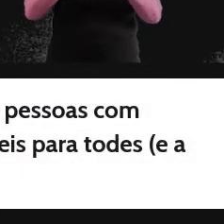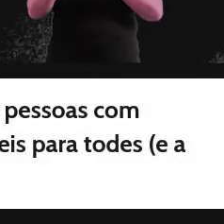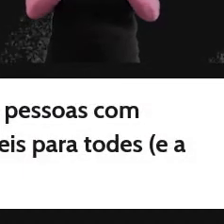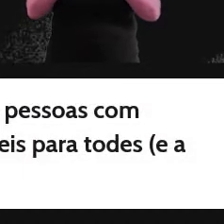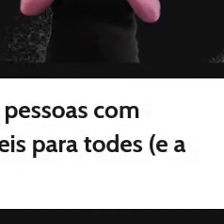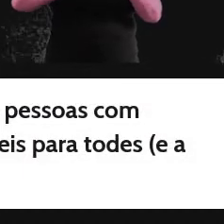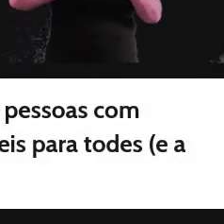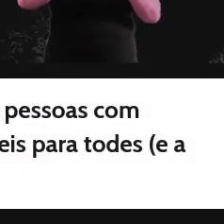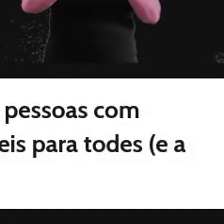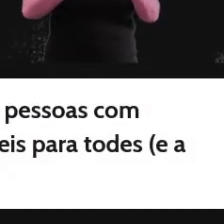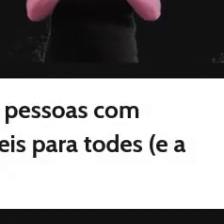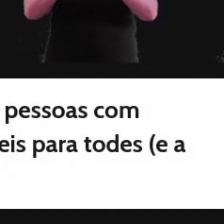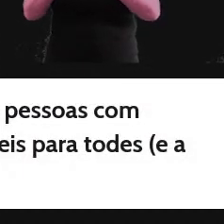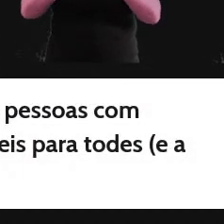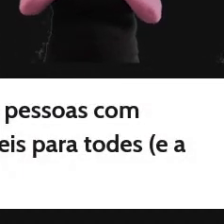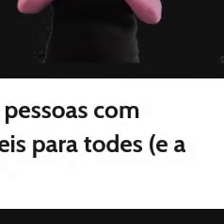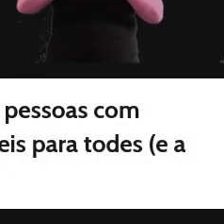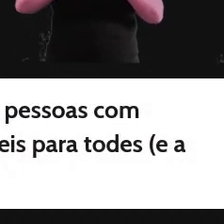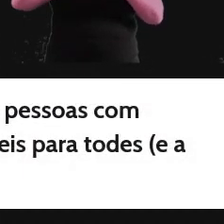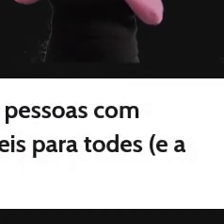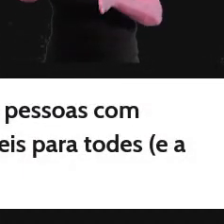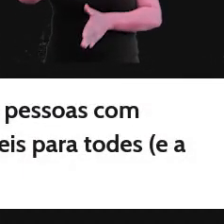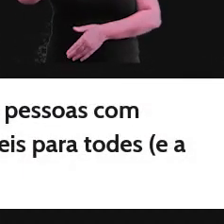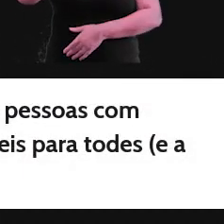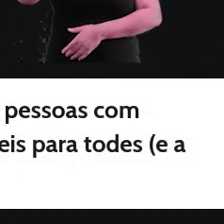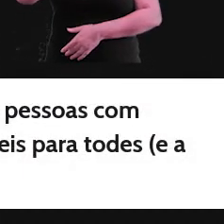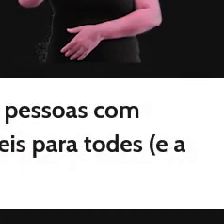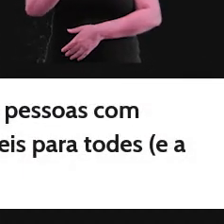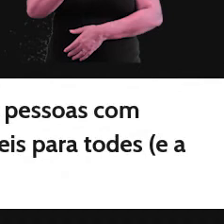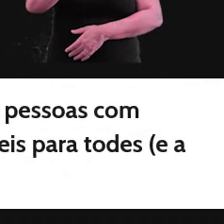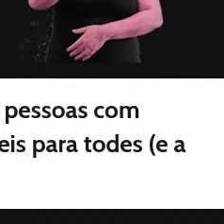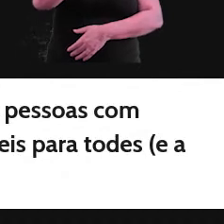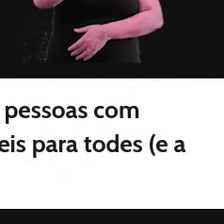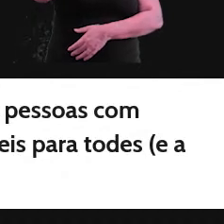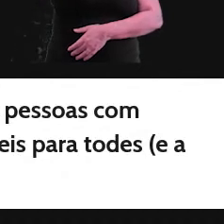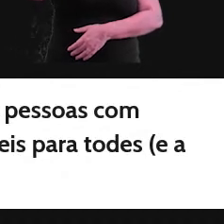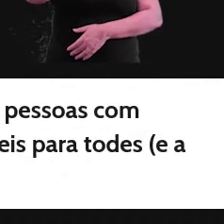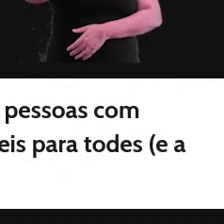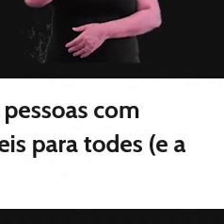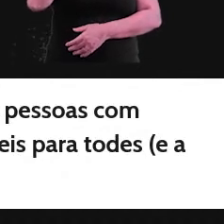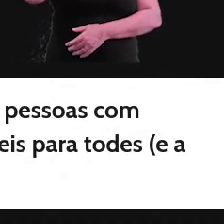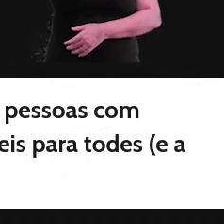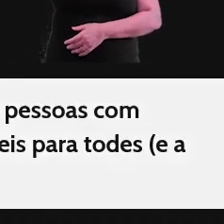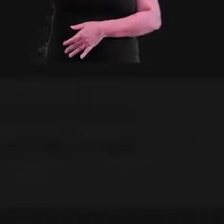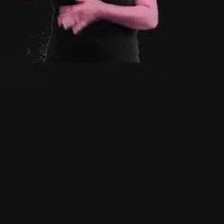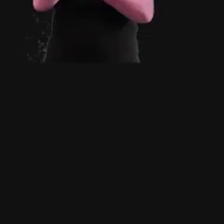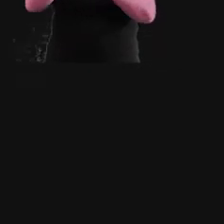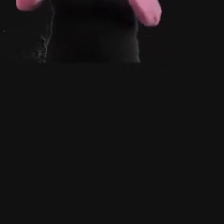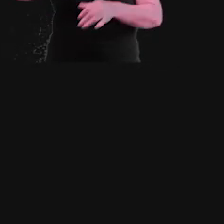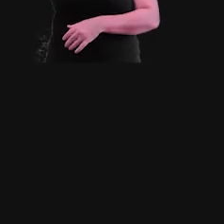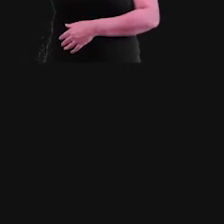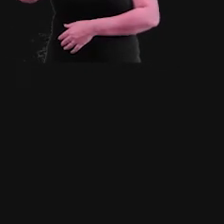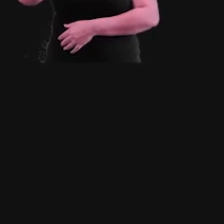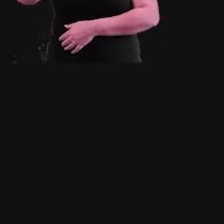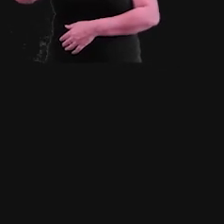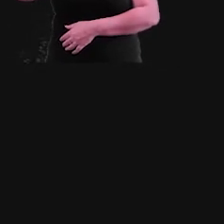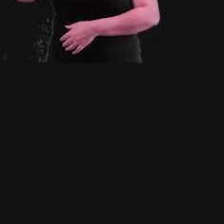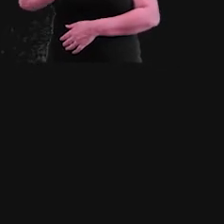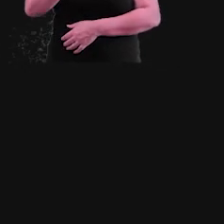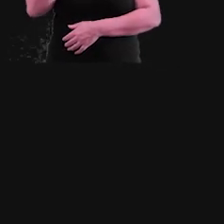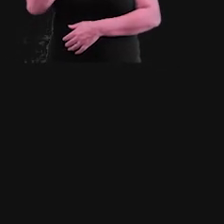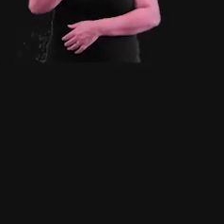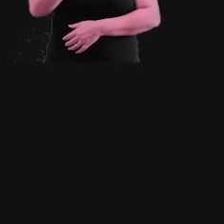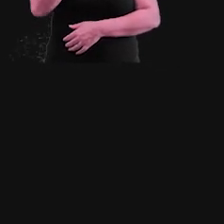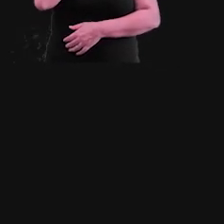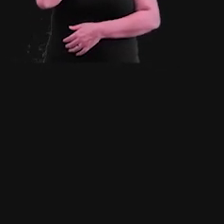para todos. E a ciência agradece. Tamara Rios, obrigada, palestras incríveis. Mariana Fernandes,